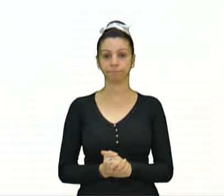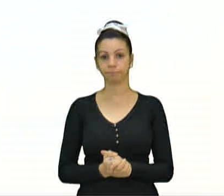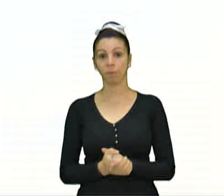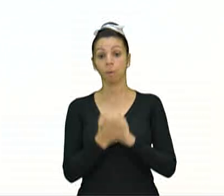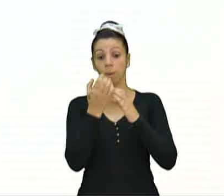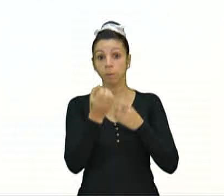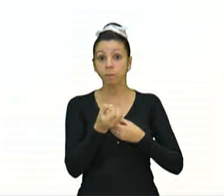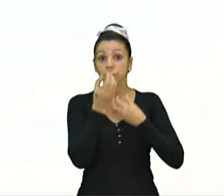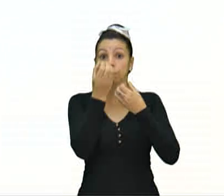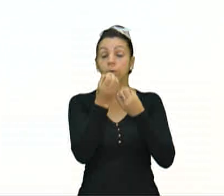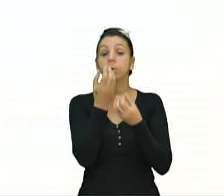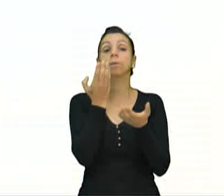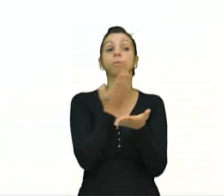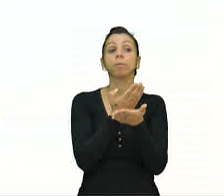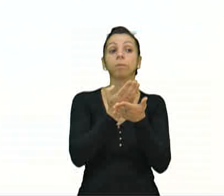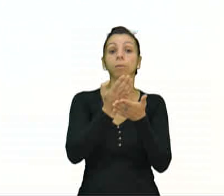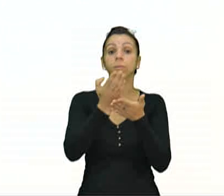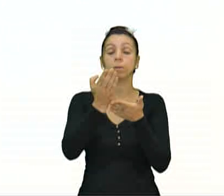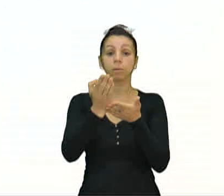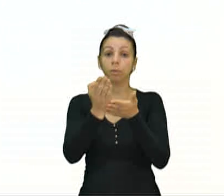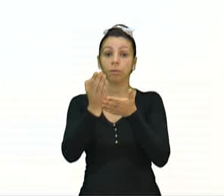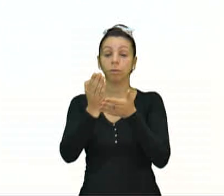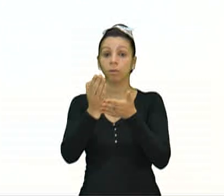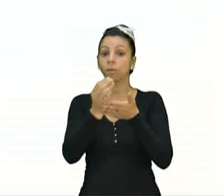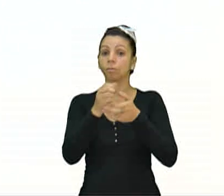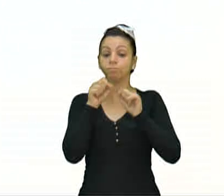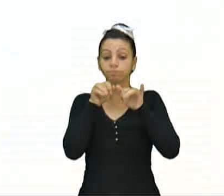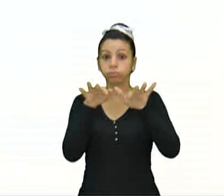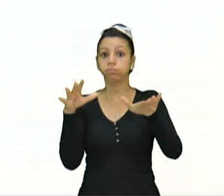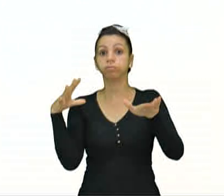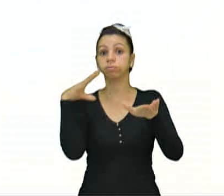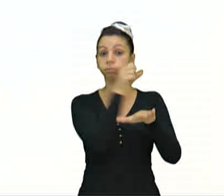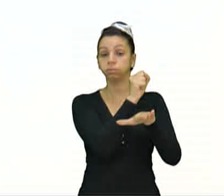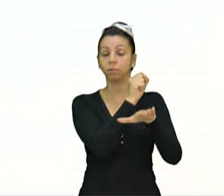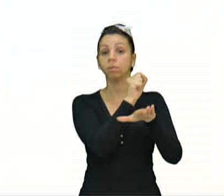dados eles passaram a ser transmitidos de maneira mais veloz